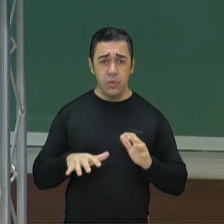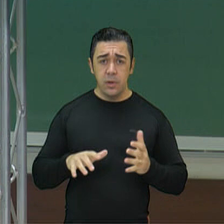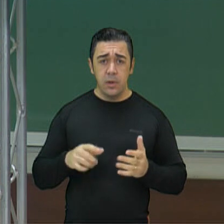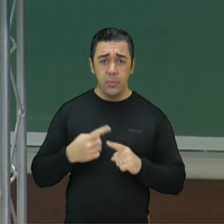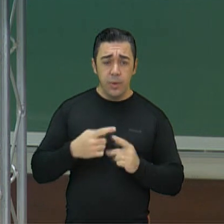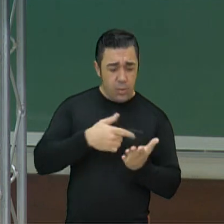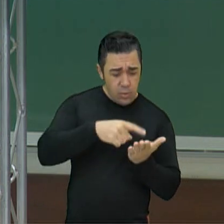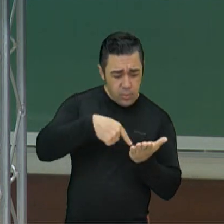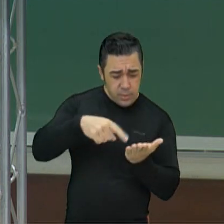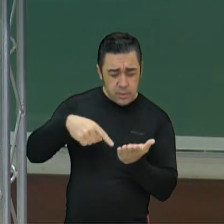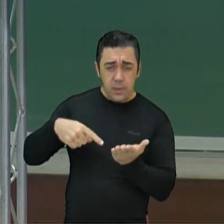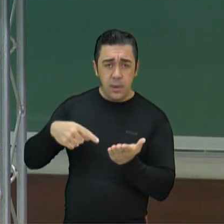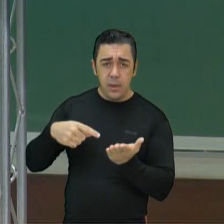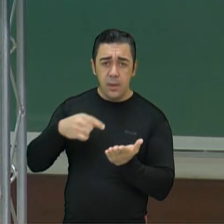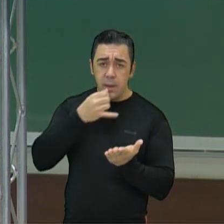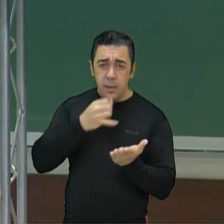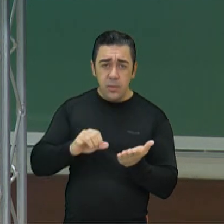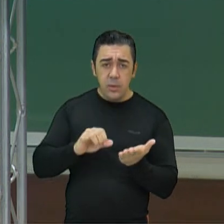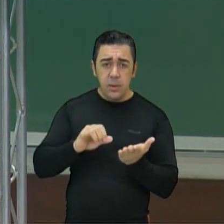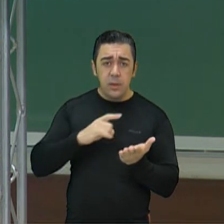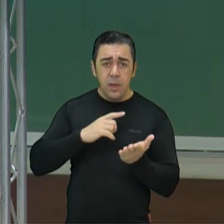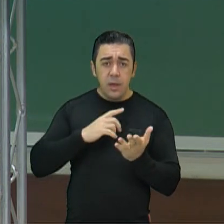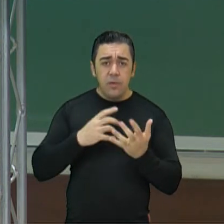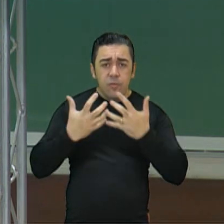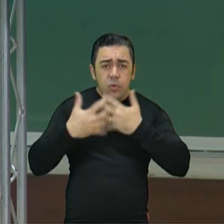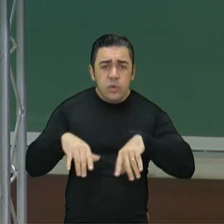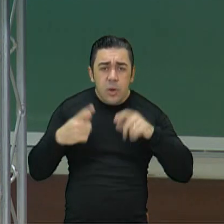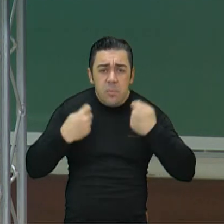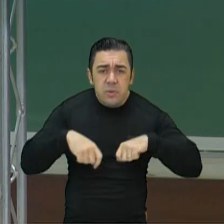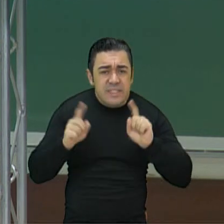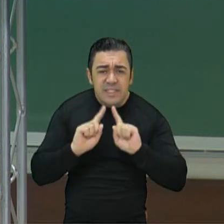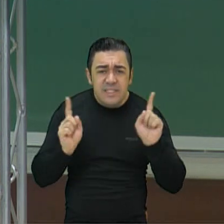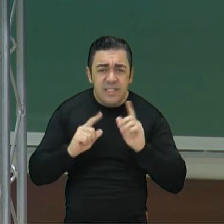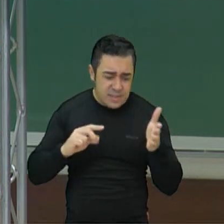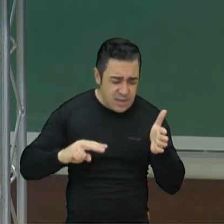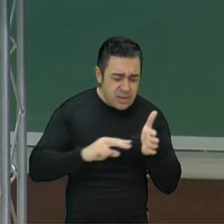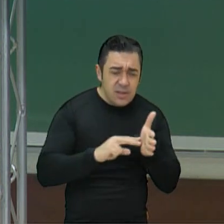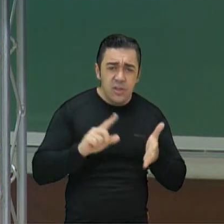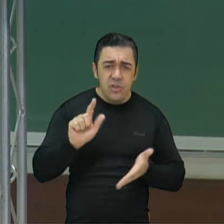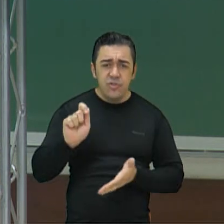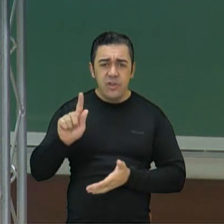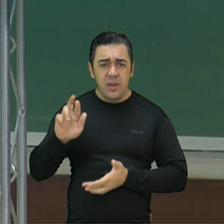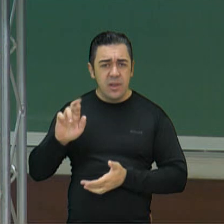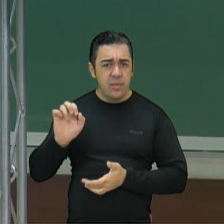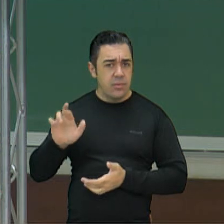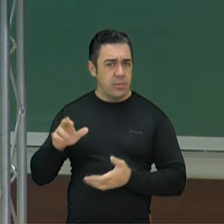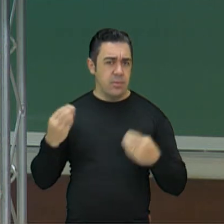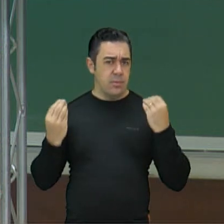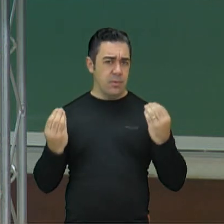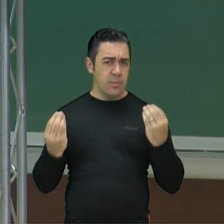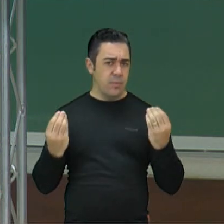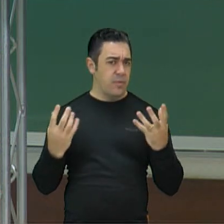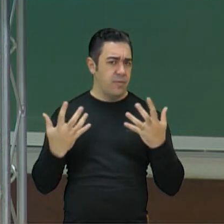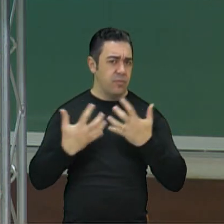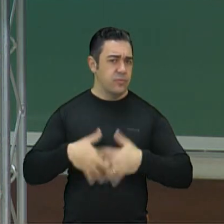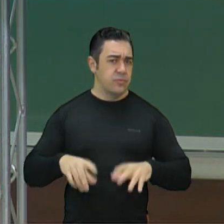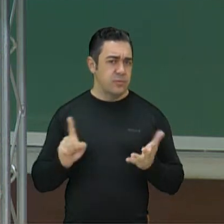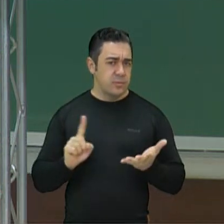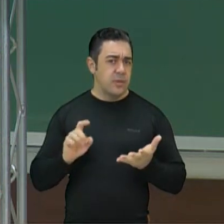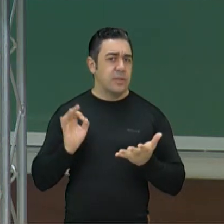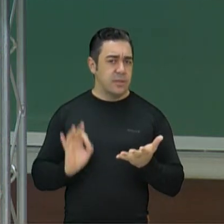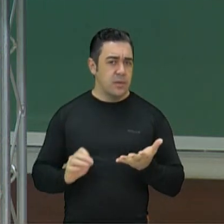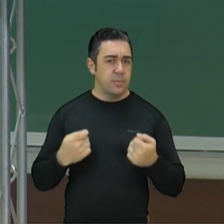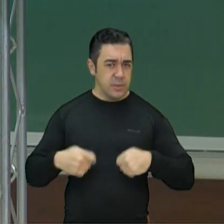conjunto de componentes eletrônicos que funcionam sem uma fonte geradora. O circuito, a malha ali, não vai funcionar sem uma